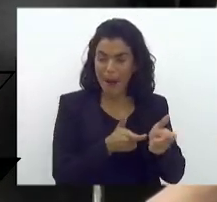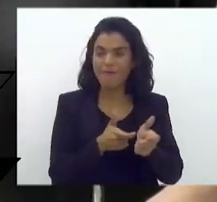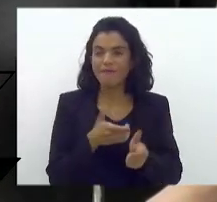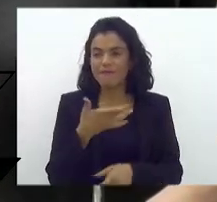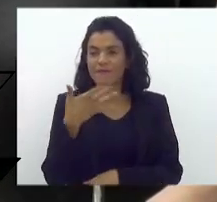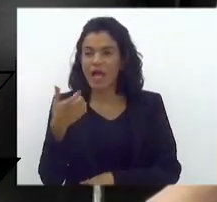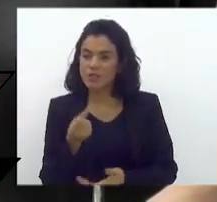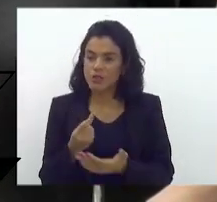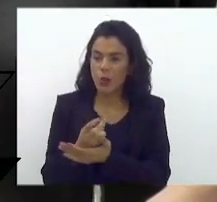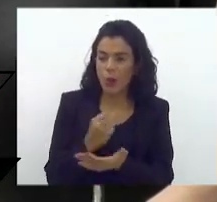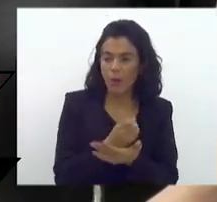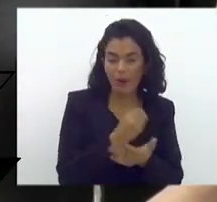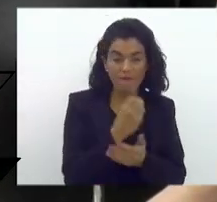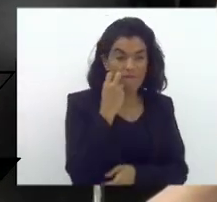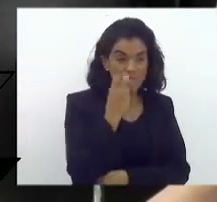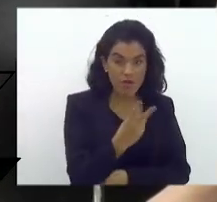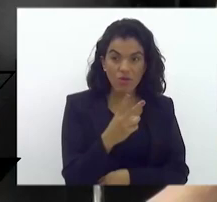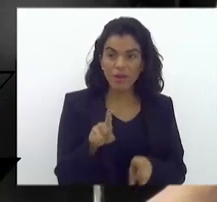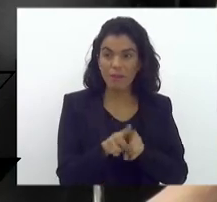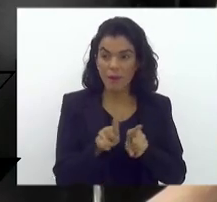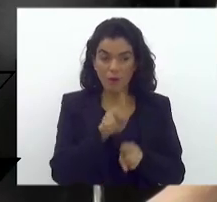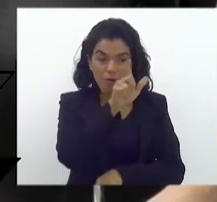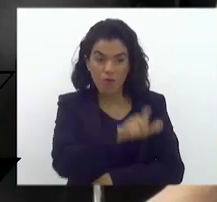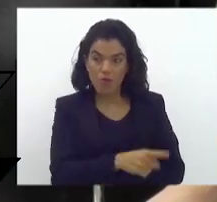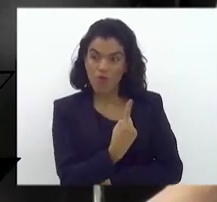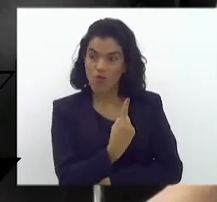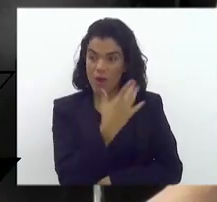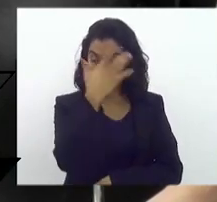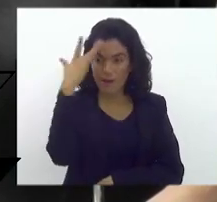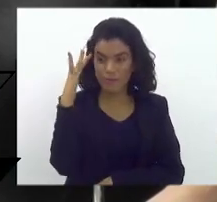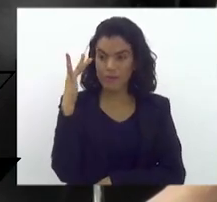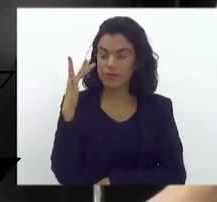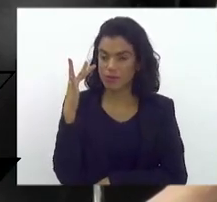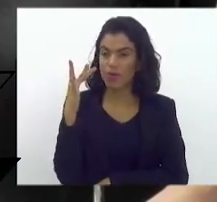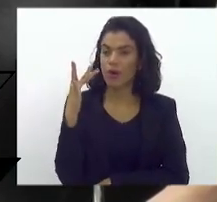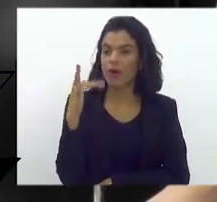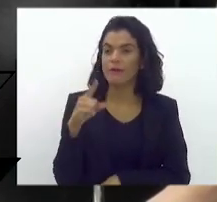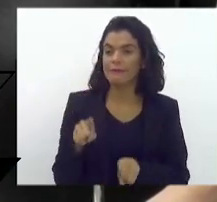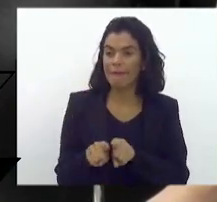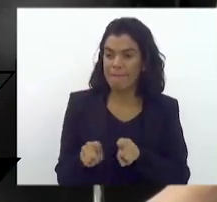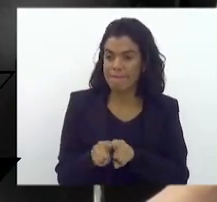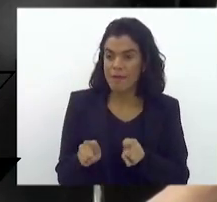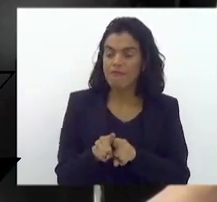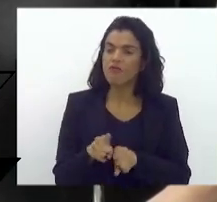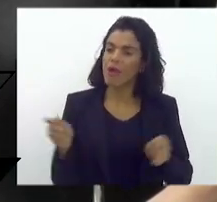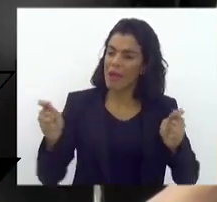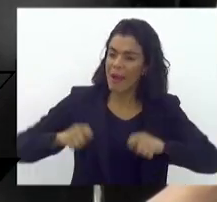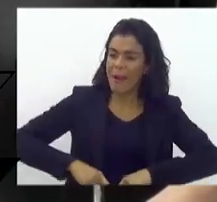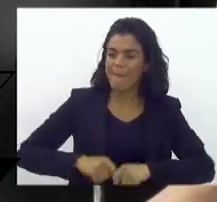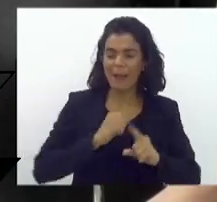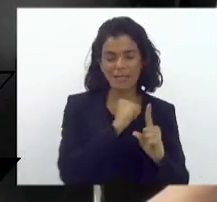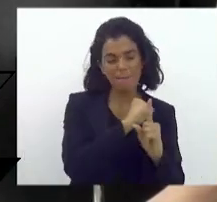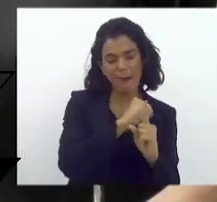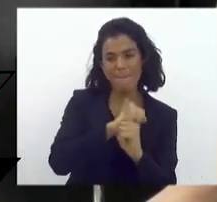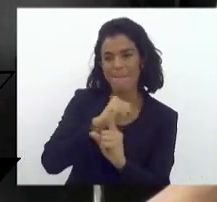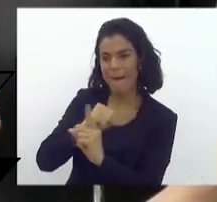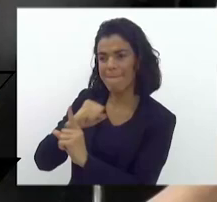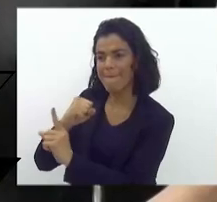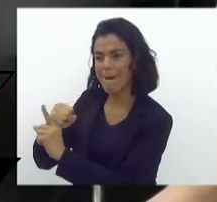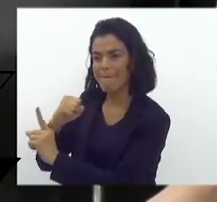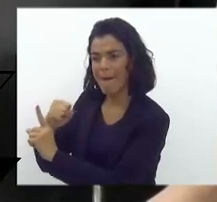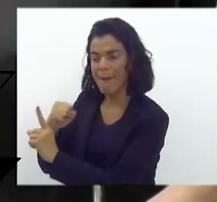acesso. A gente viu episódios onde uma pessoa, né, com uma arma na mão foi capaz de matar várias pessoas, né, inclusive